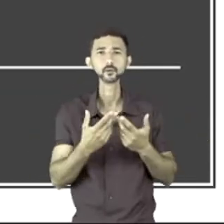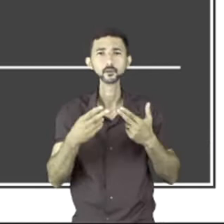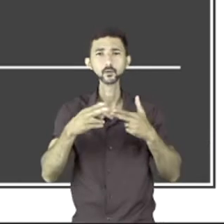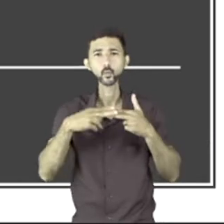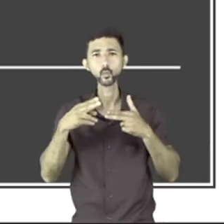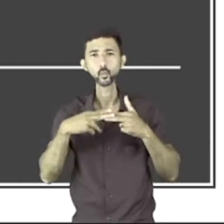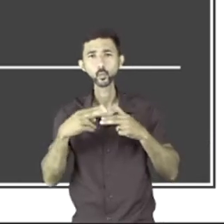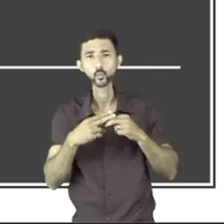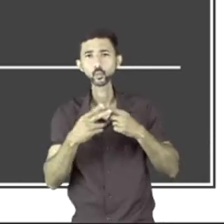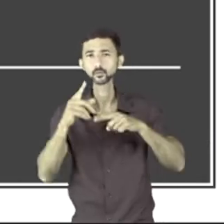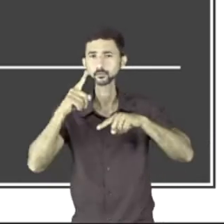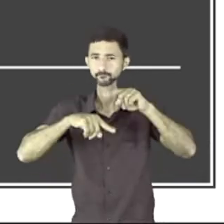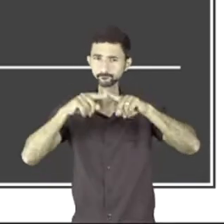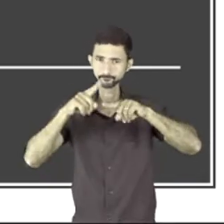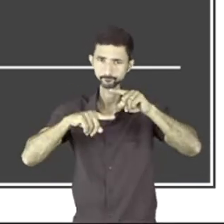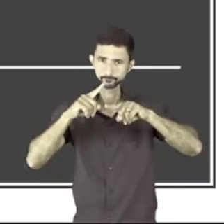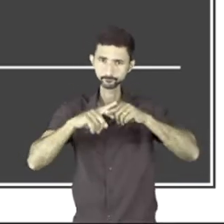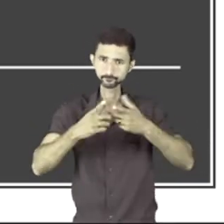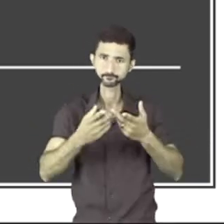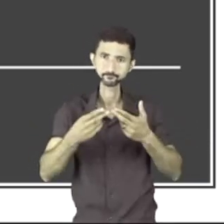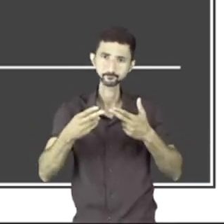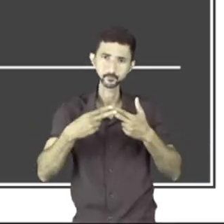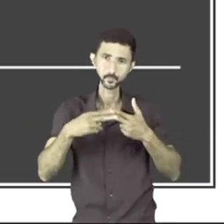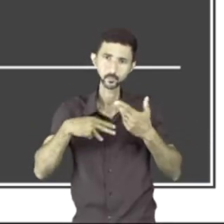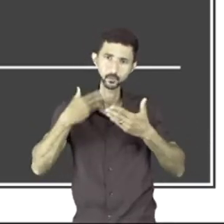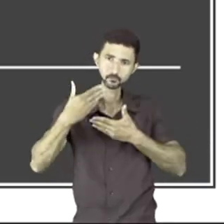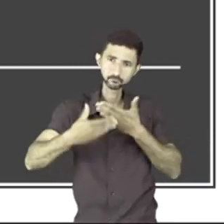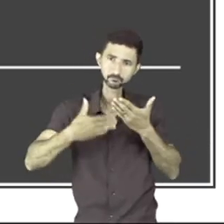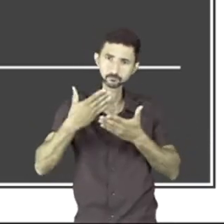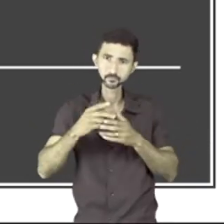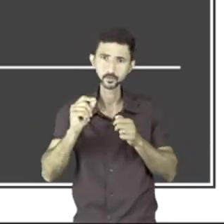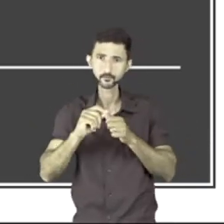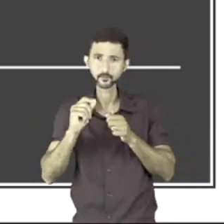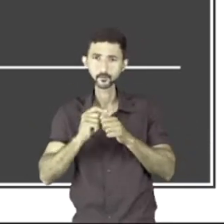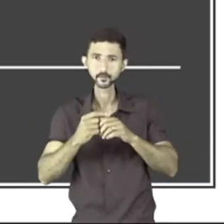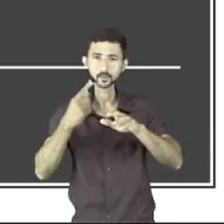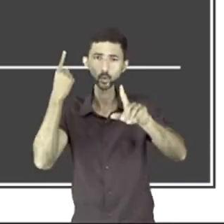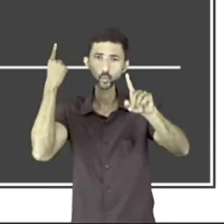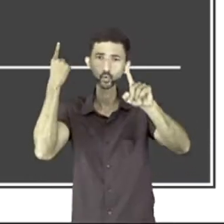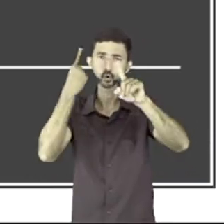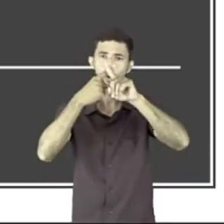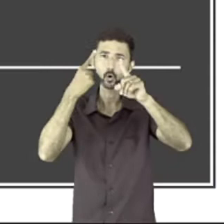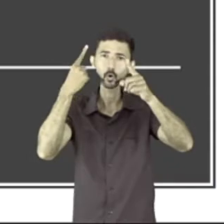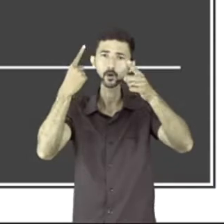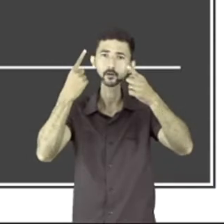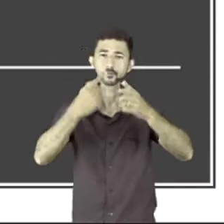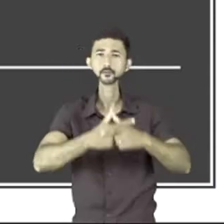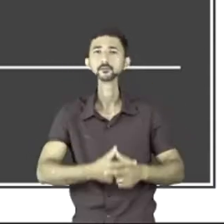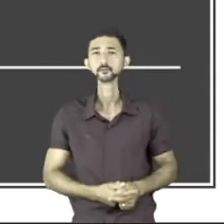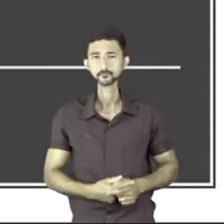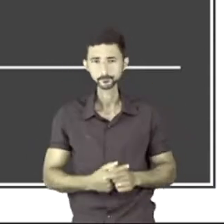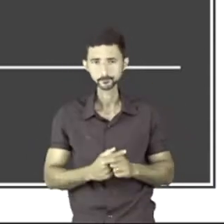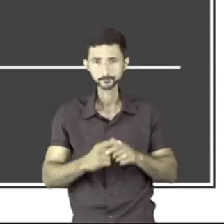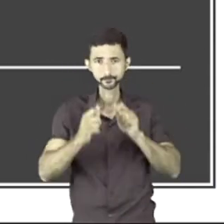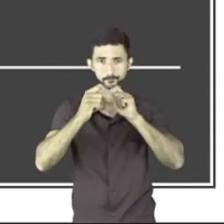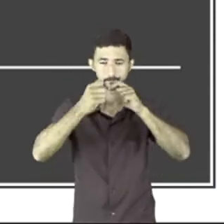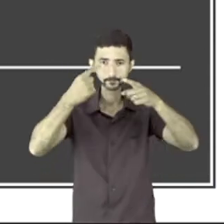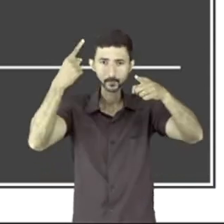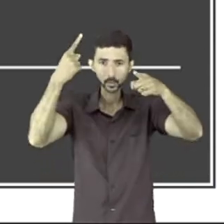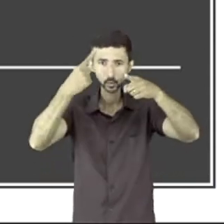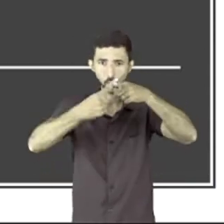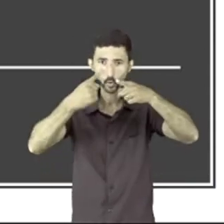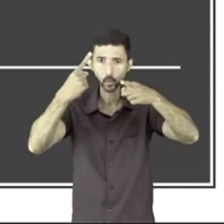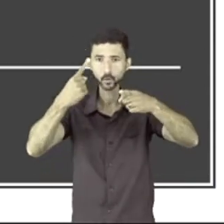você utiliza um objeto, tá, que vai realizar o toque no seu adversário, no seu oponente.